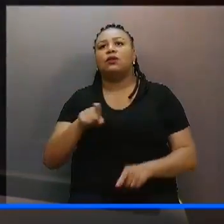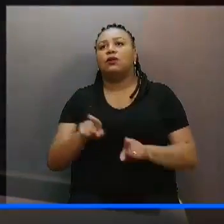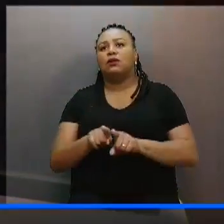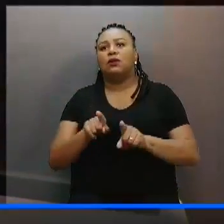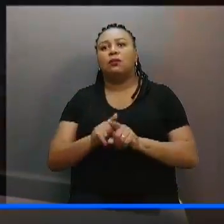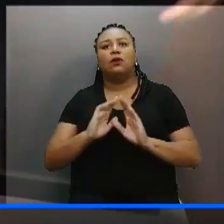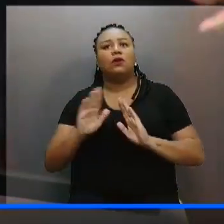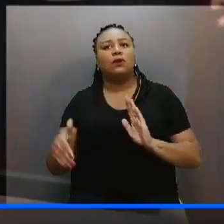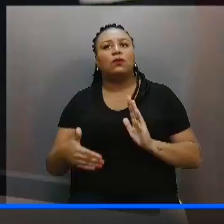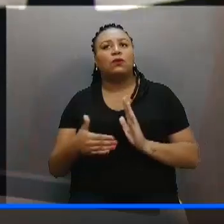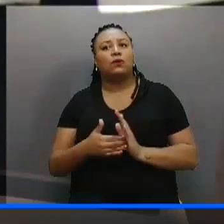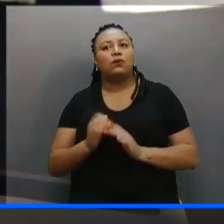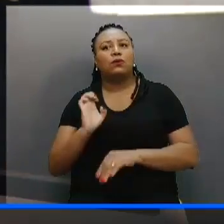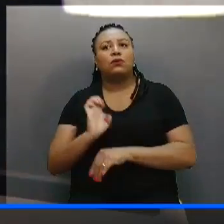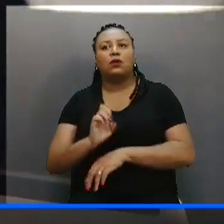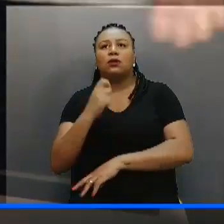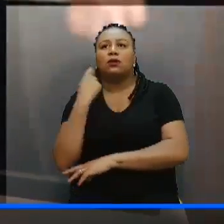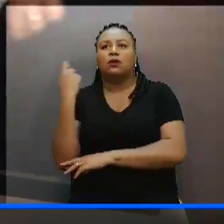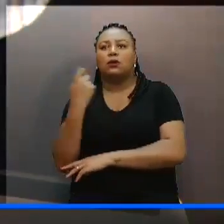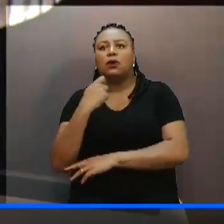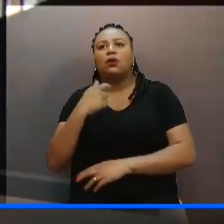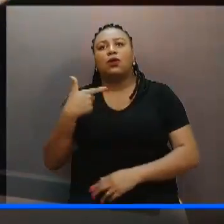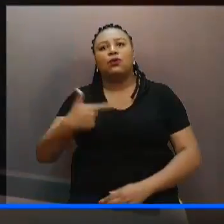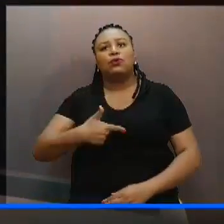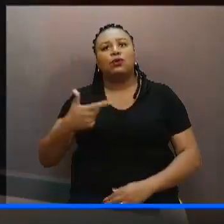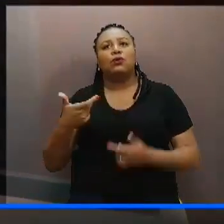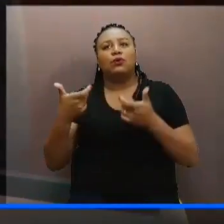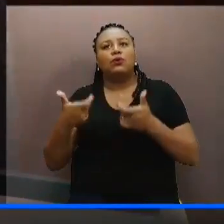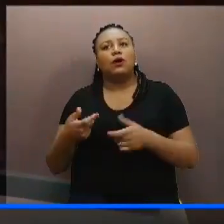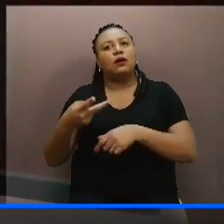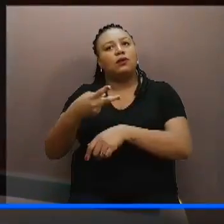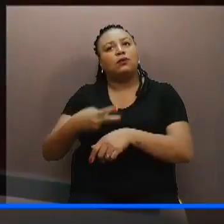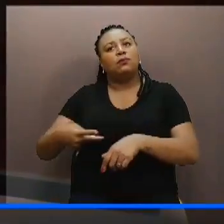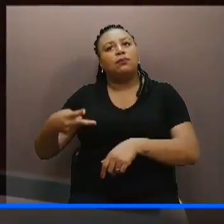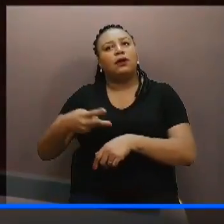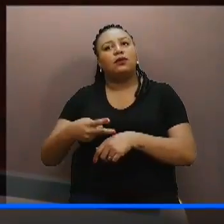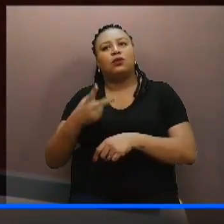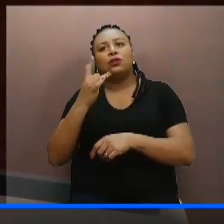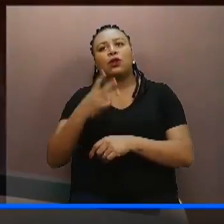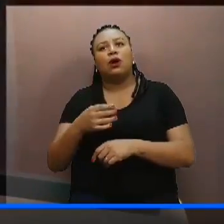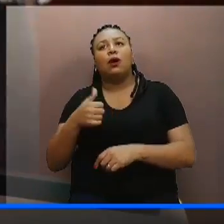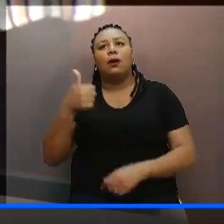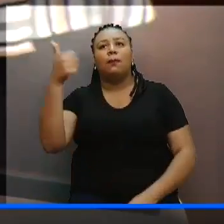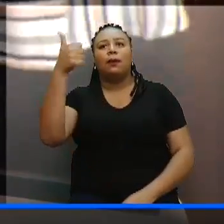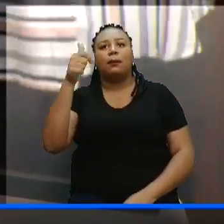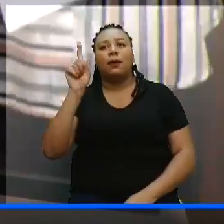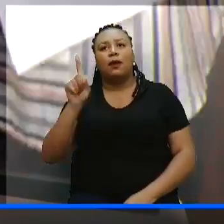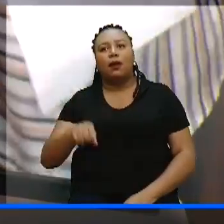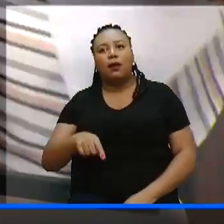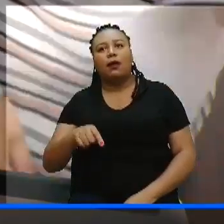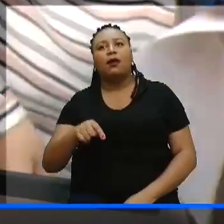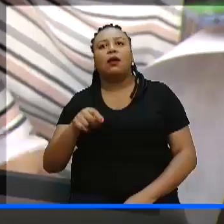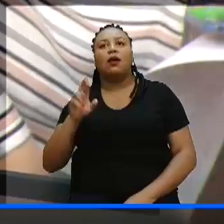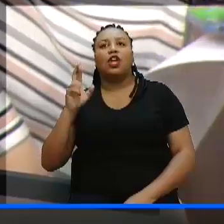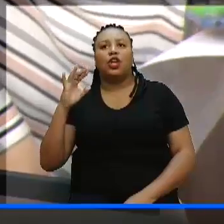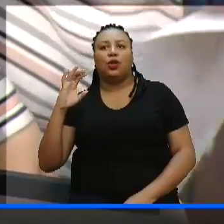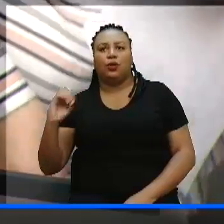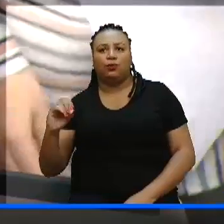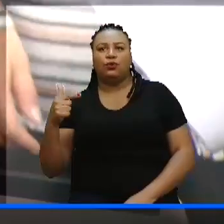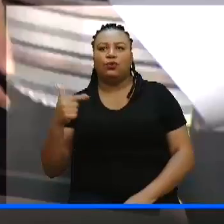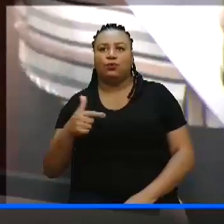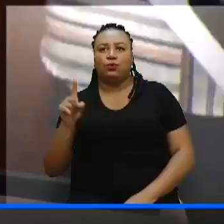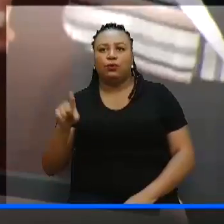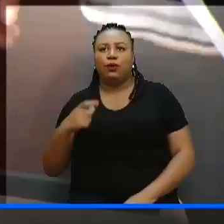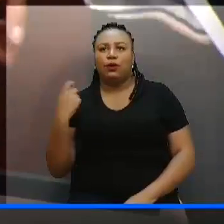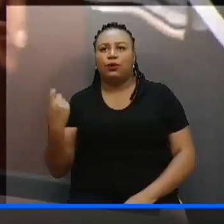todo o estado do rio grande do sul que ocupa o segundo lugar no país estando atrás apenas do estado do rio de janeiro